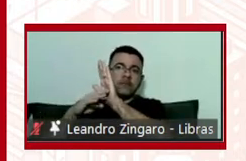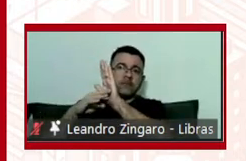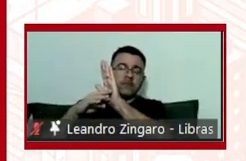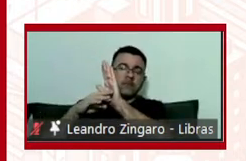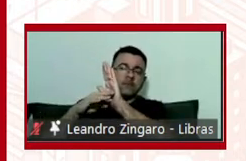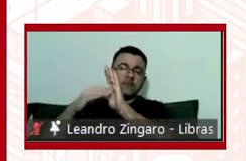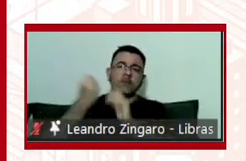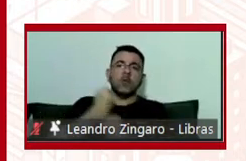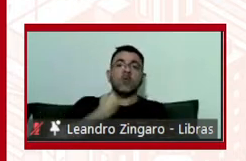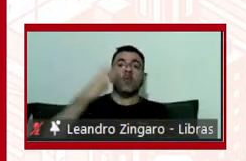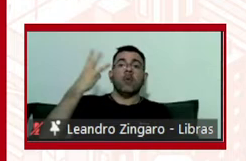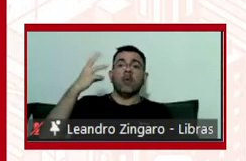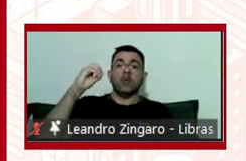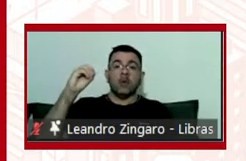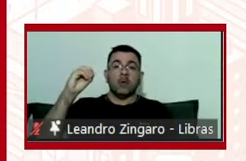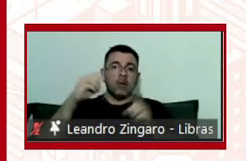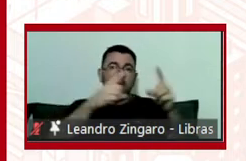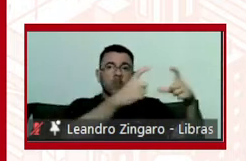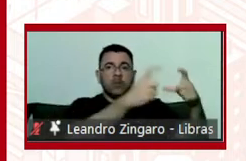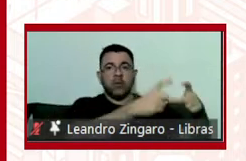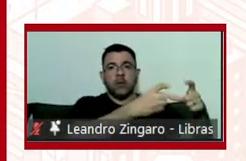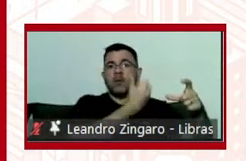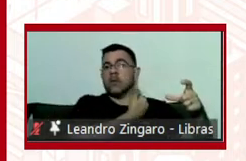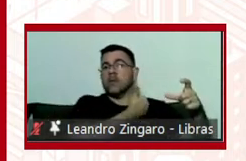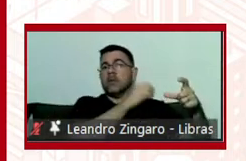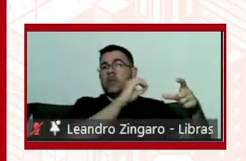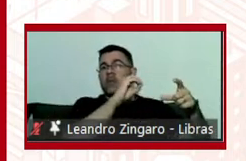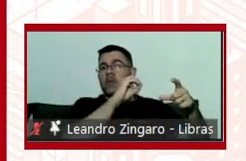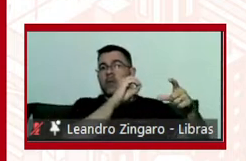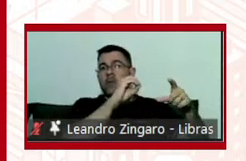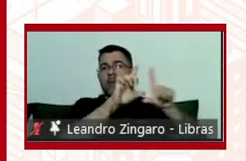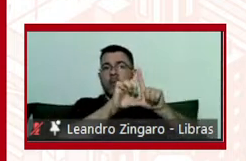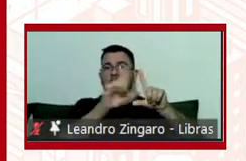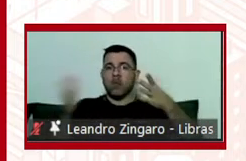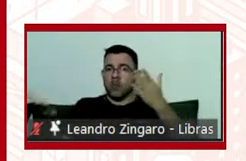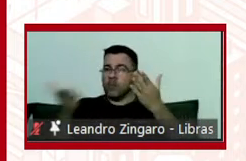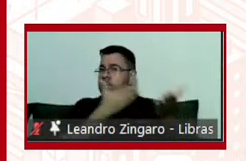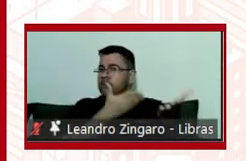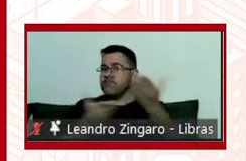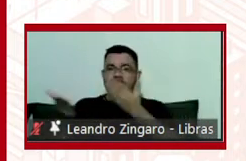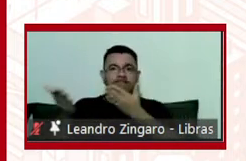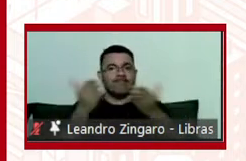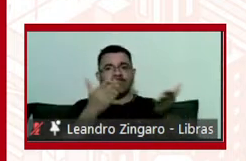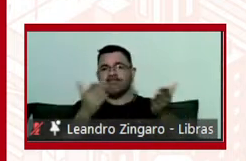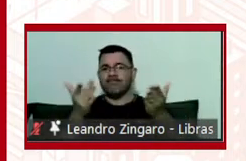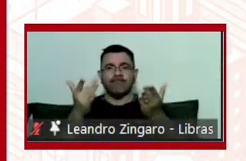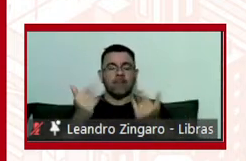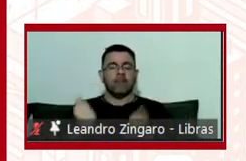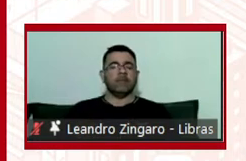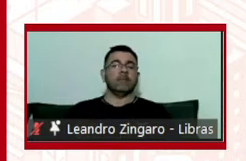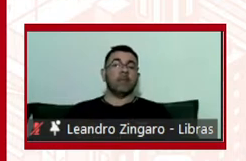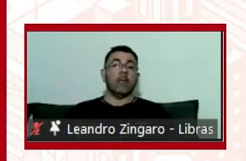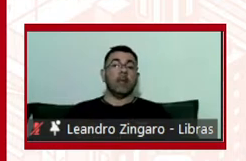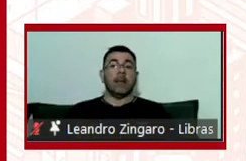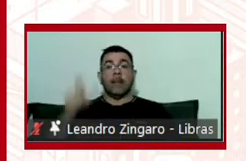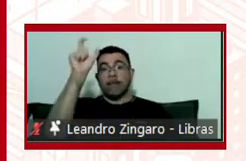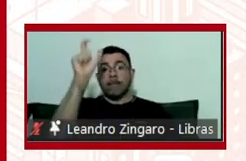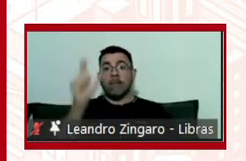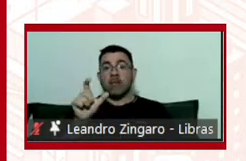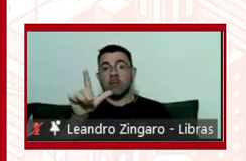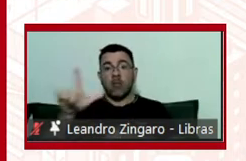a da zona sul tinha outras 60 não era um sistema compartilhado Então imagina o que é a pessoa além de estar desempregada ter que rodar